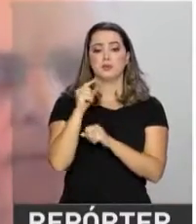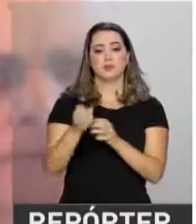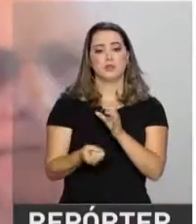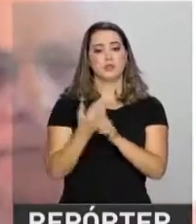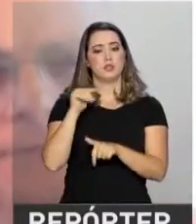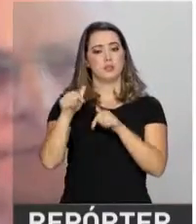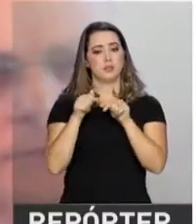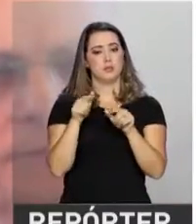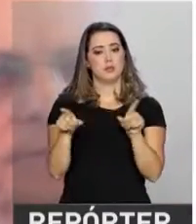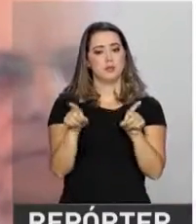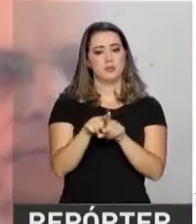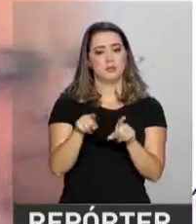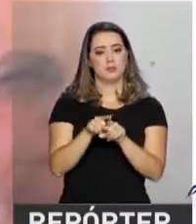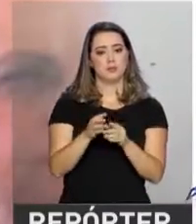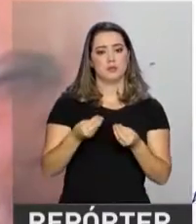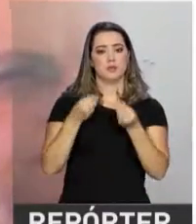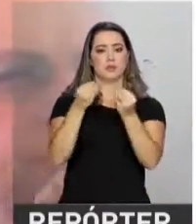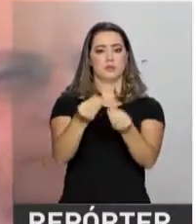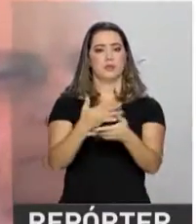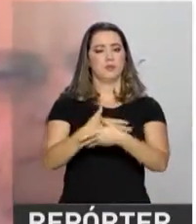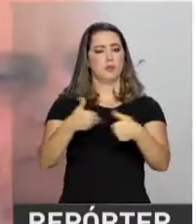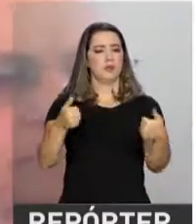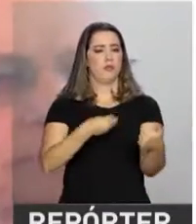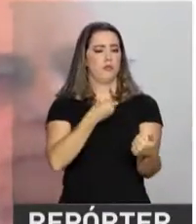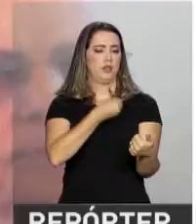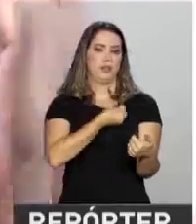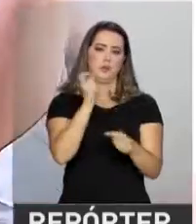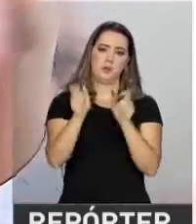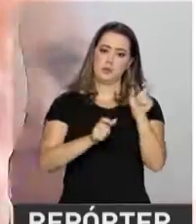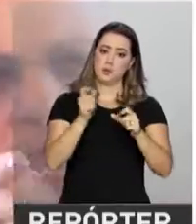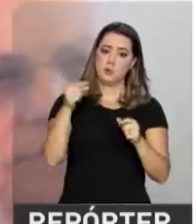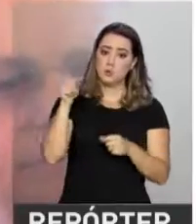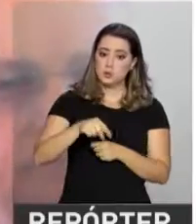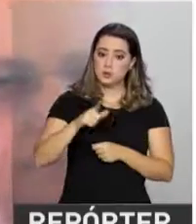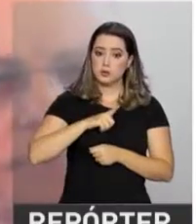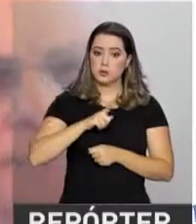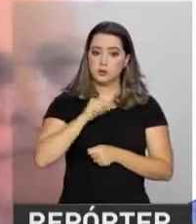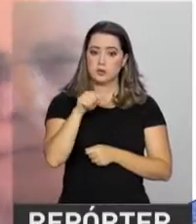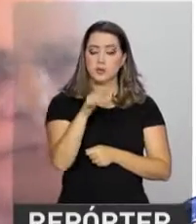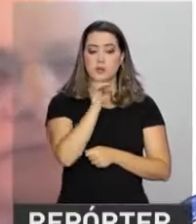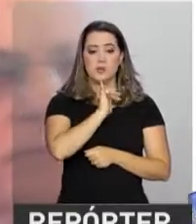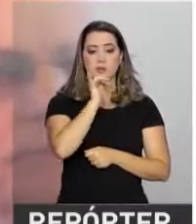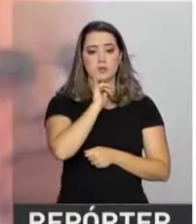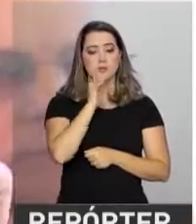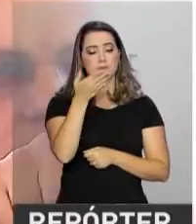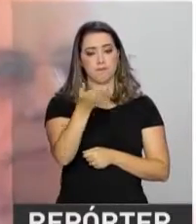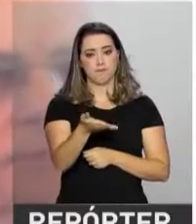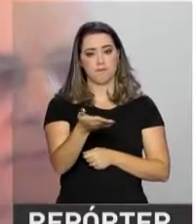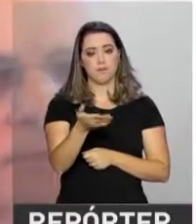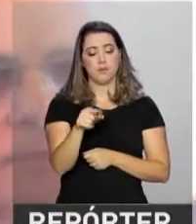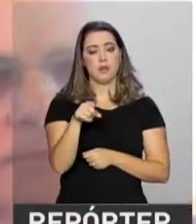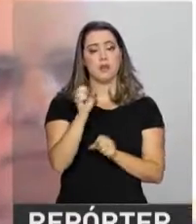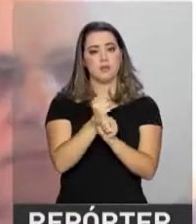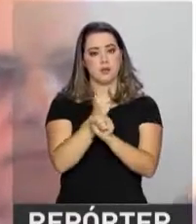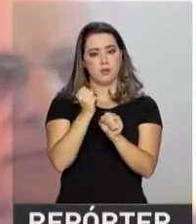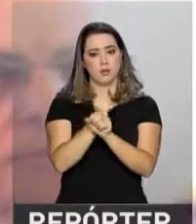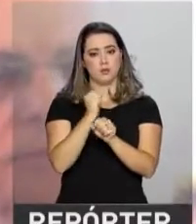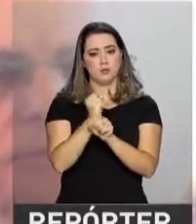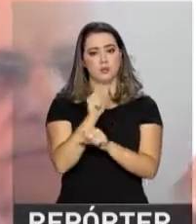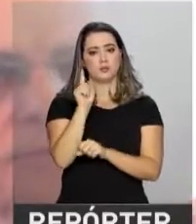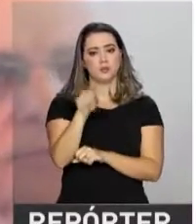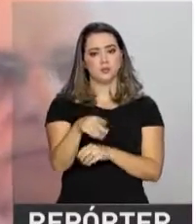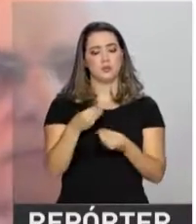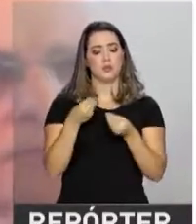emprego e além disso leva a melhoria de qualidade de vida aqui temos esse exemplo vivo e essa obra emissora